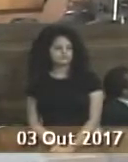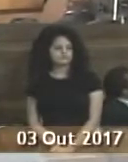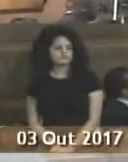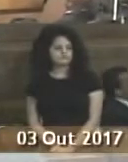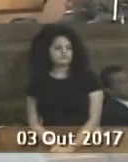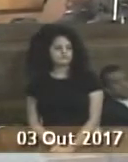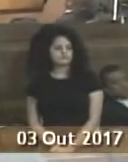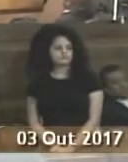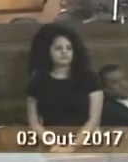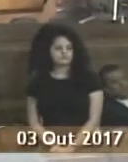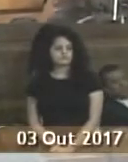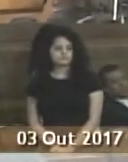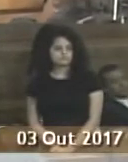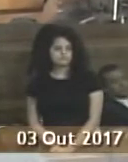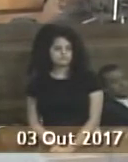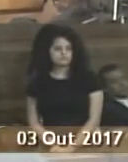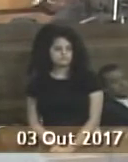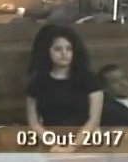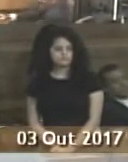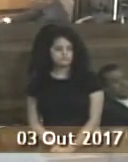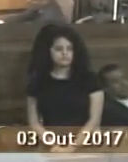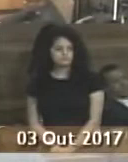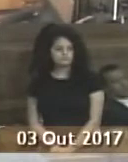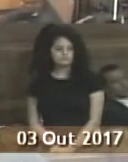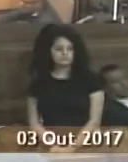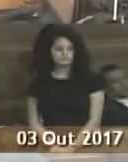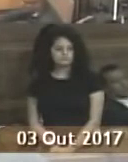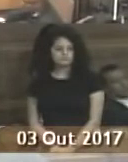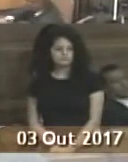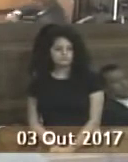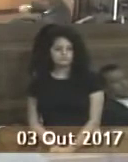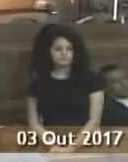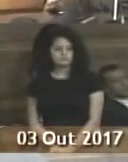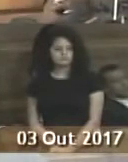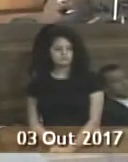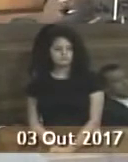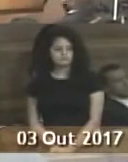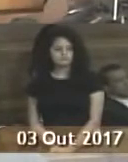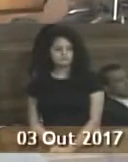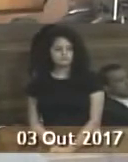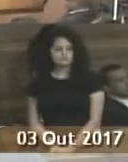Vereadora Luciana Valverde. Cotoca ela aí. Está aberto.